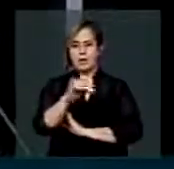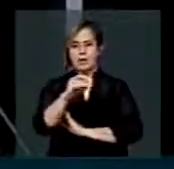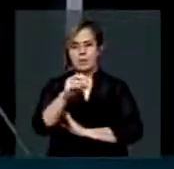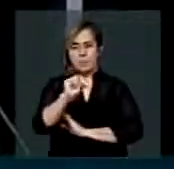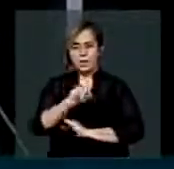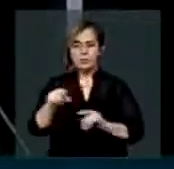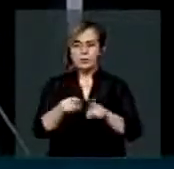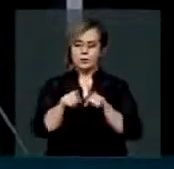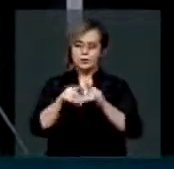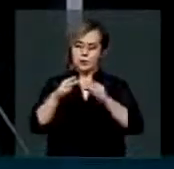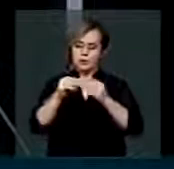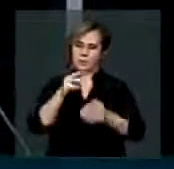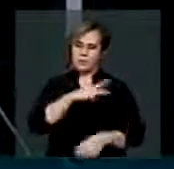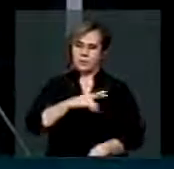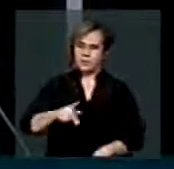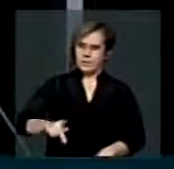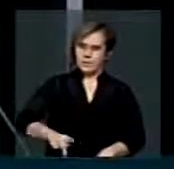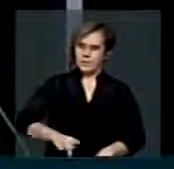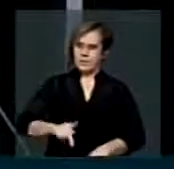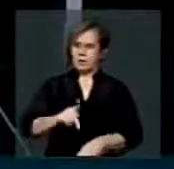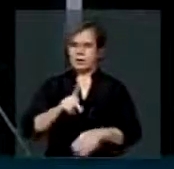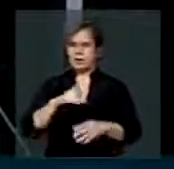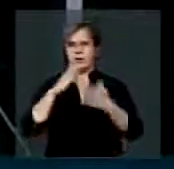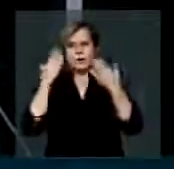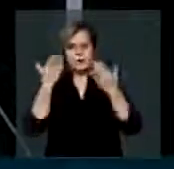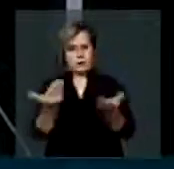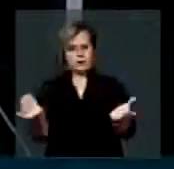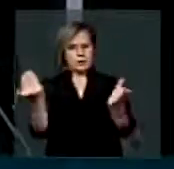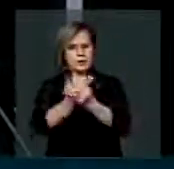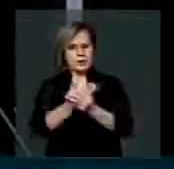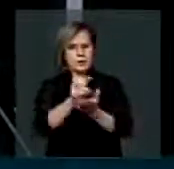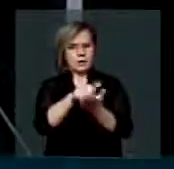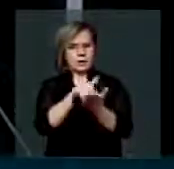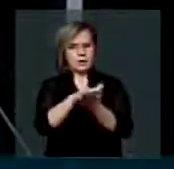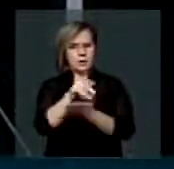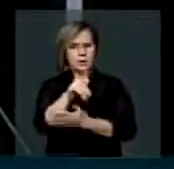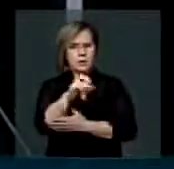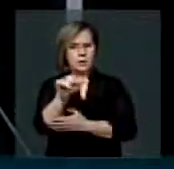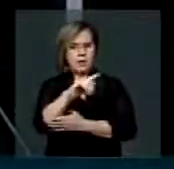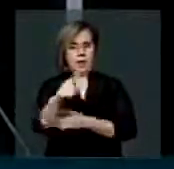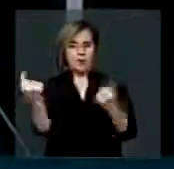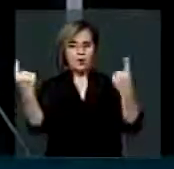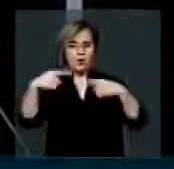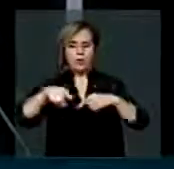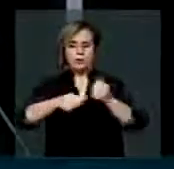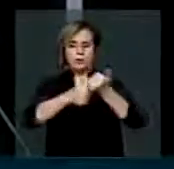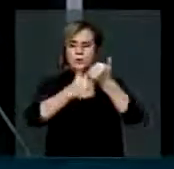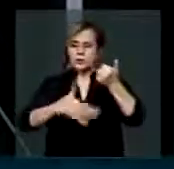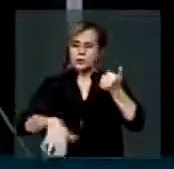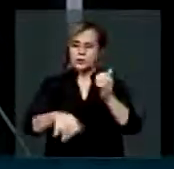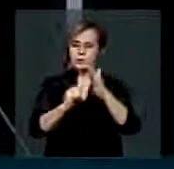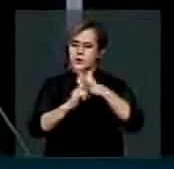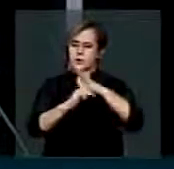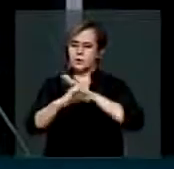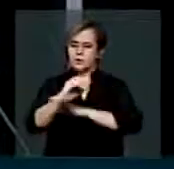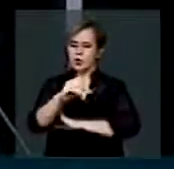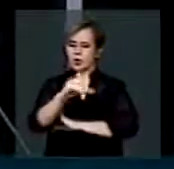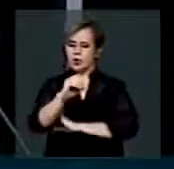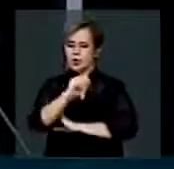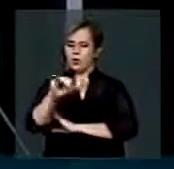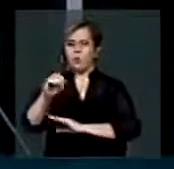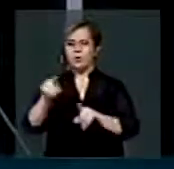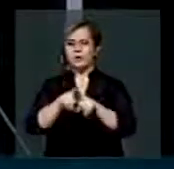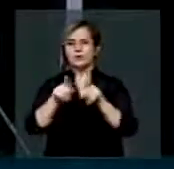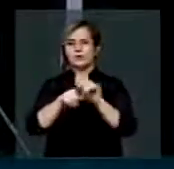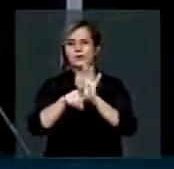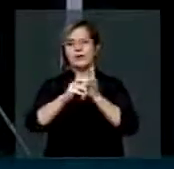Pedimos também ao Ministério Público que entre com uma ação penal contra os diretores da Colosso e contra os